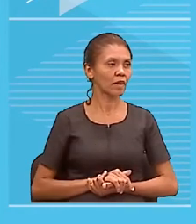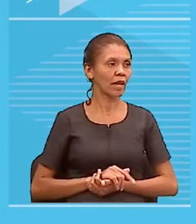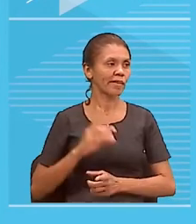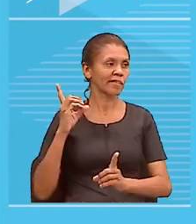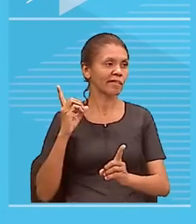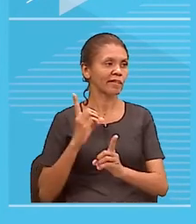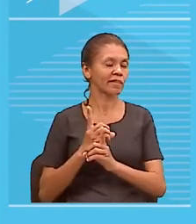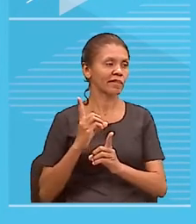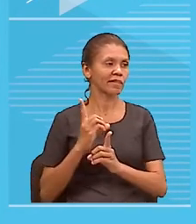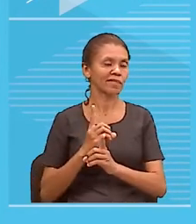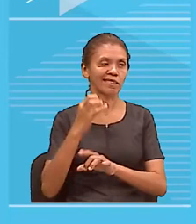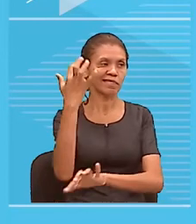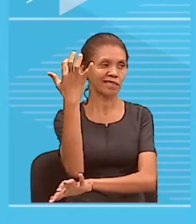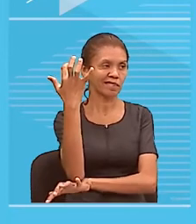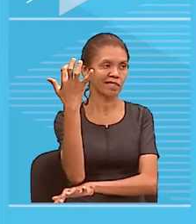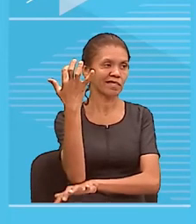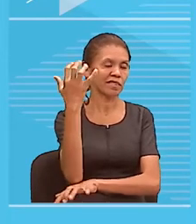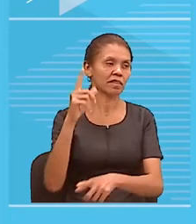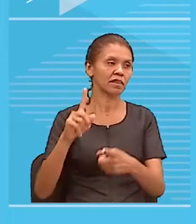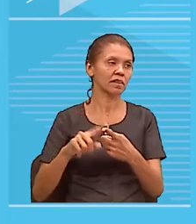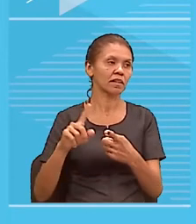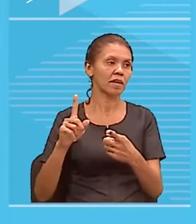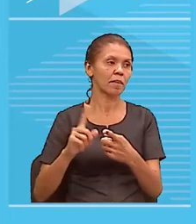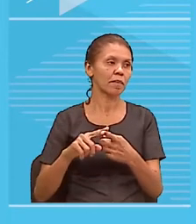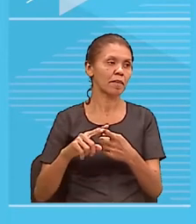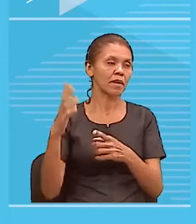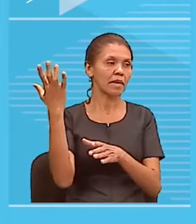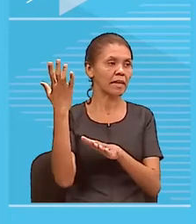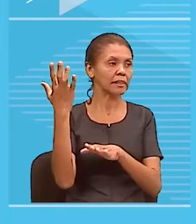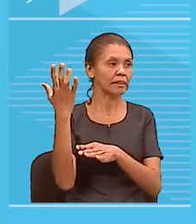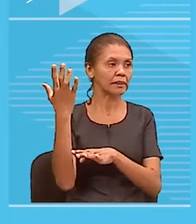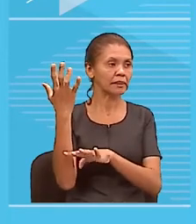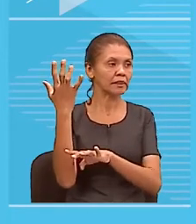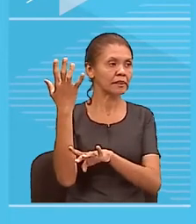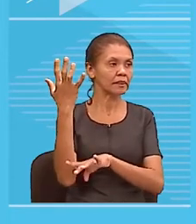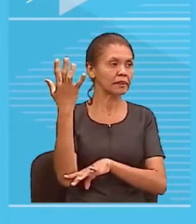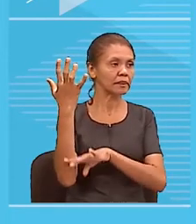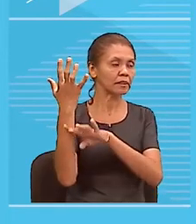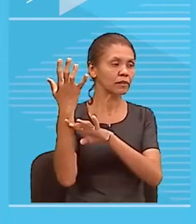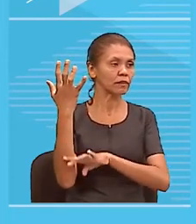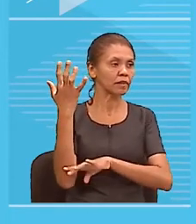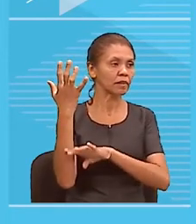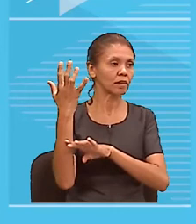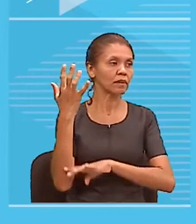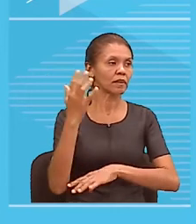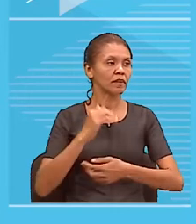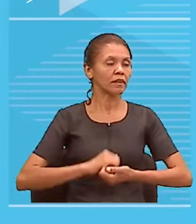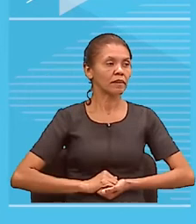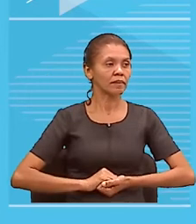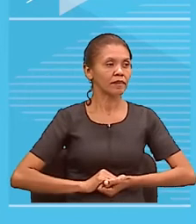e a principal fonte de alimento dos seres vivos porque a gente se alimenta também deles né